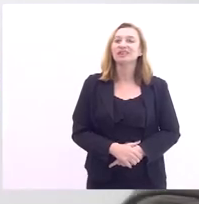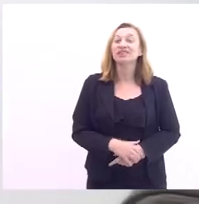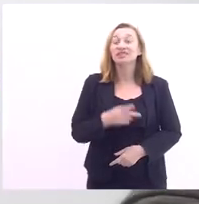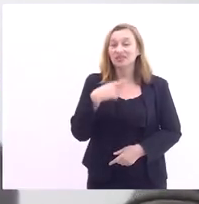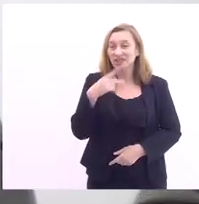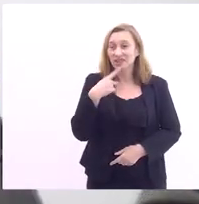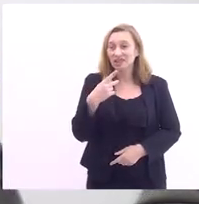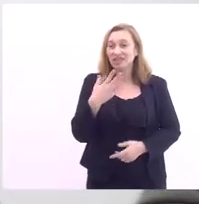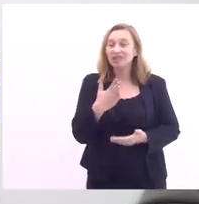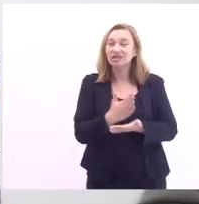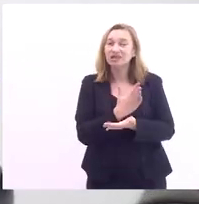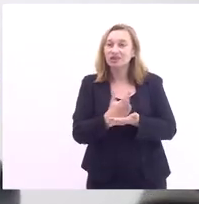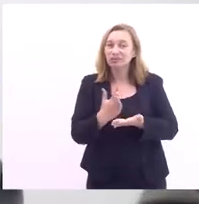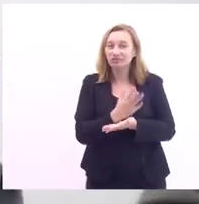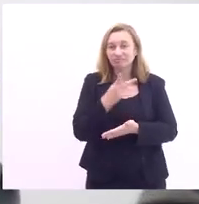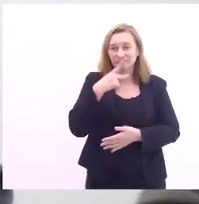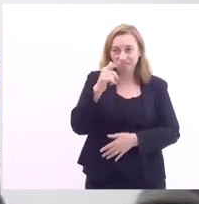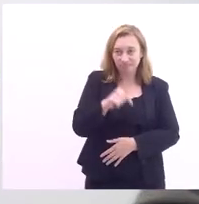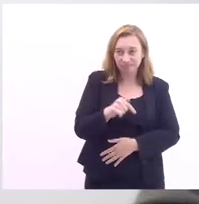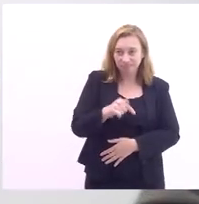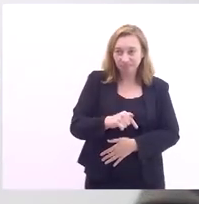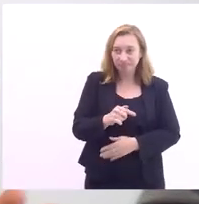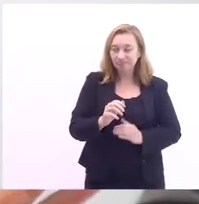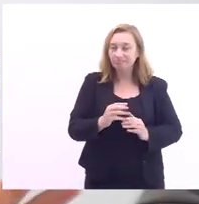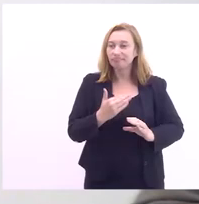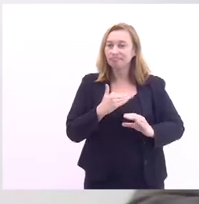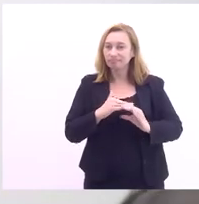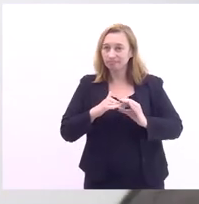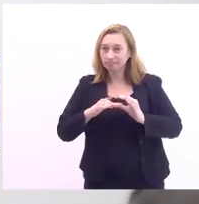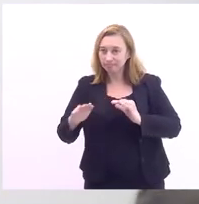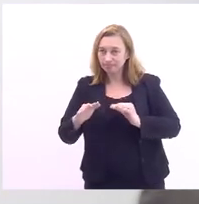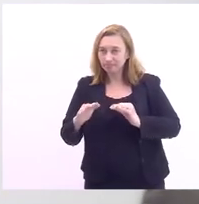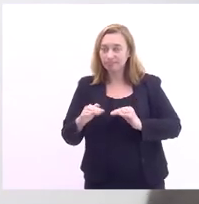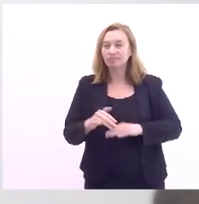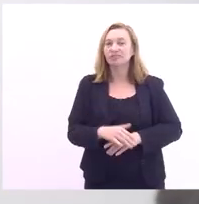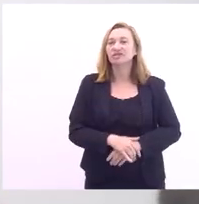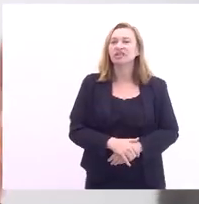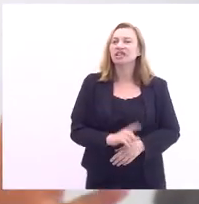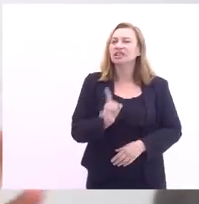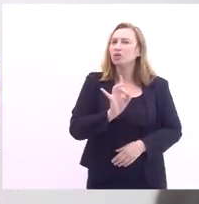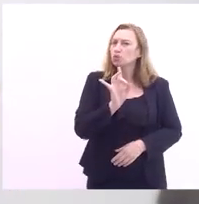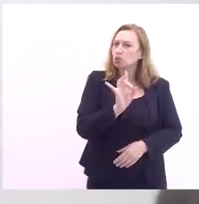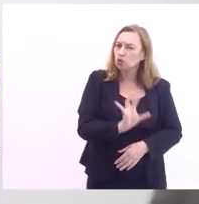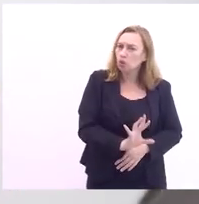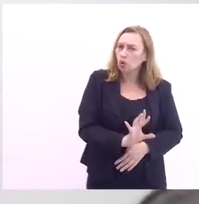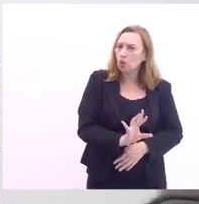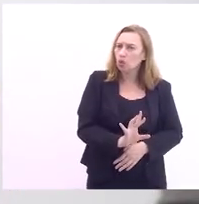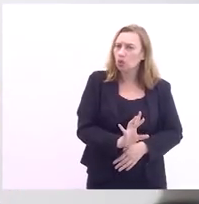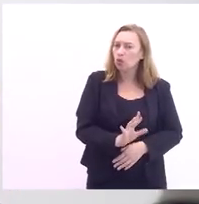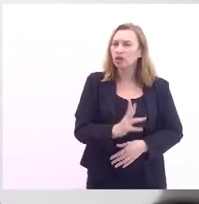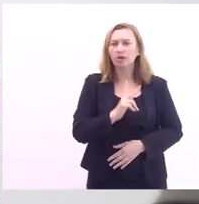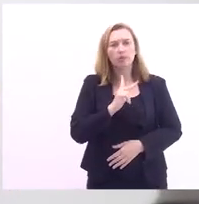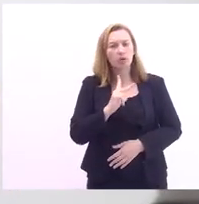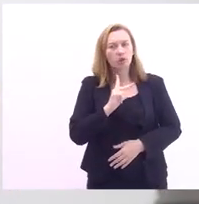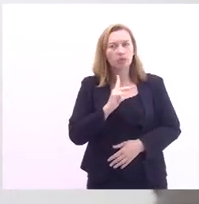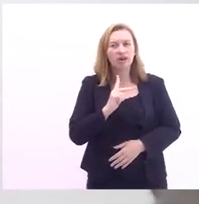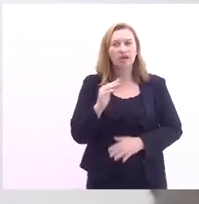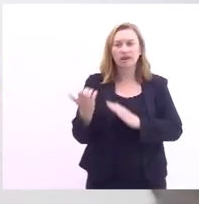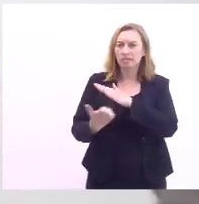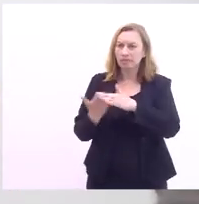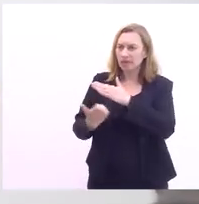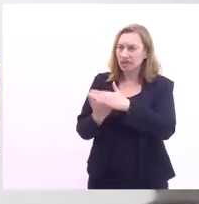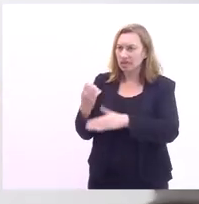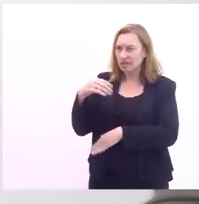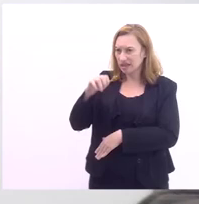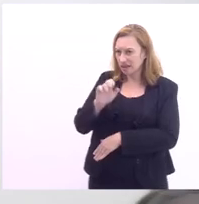dizer que algumas indagações serão encaminhadas não só à própria empresa Enel, mas